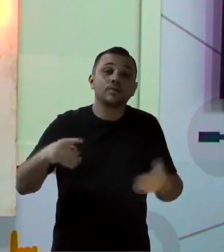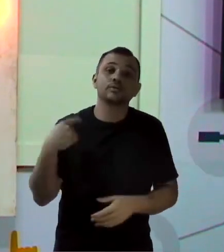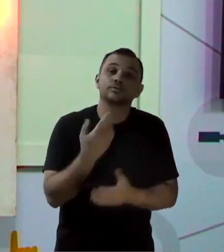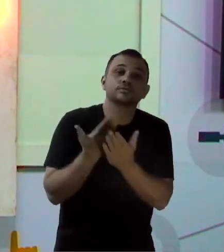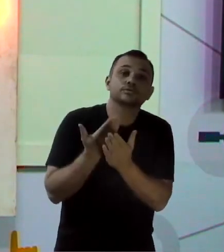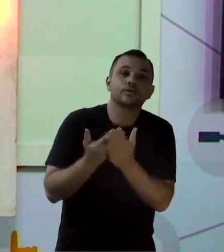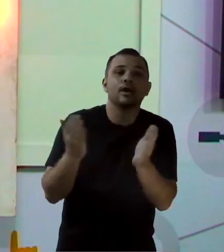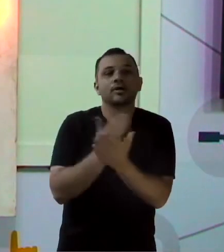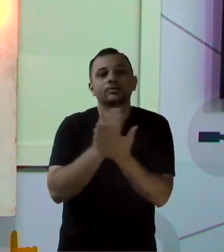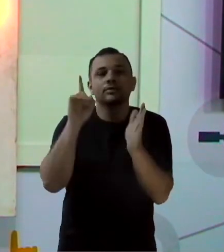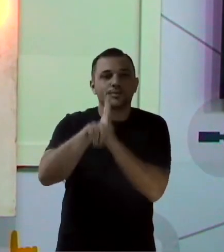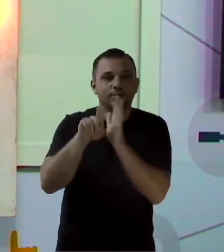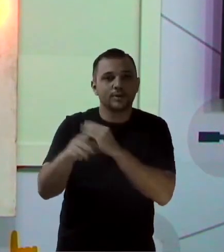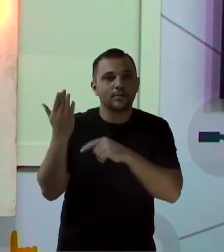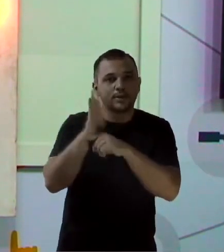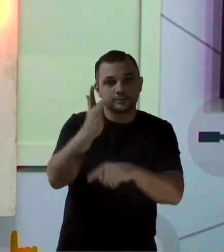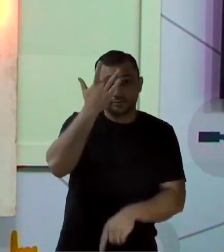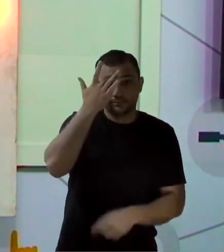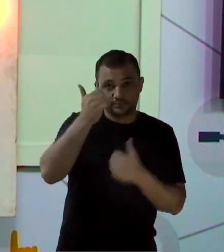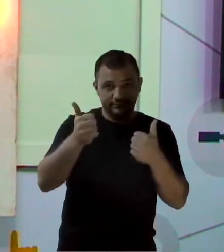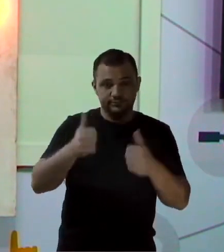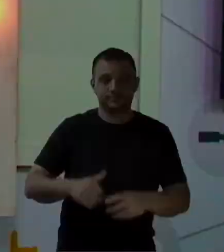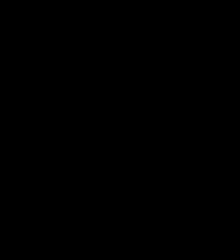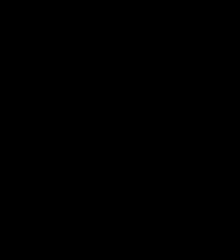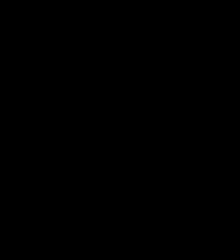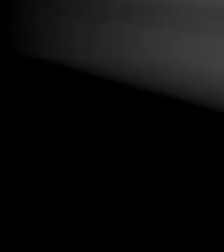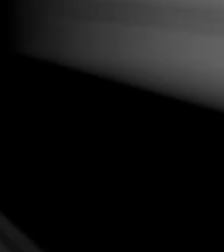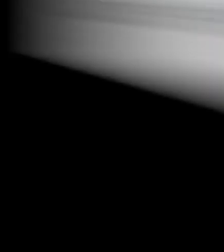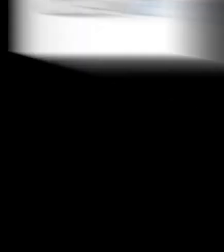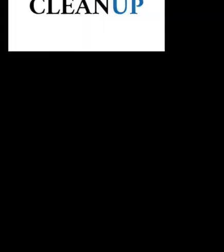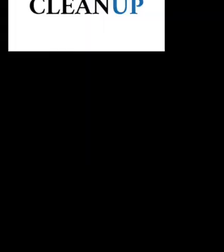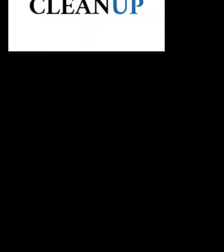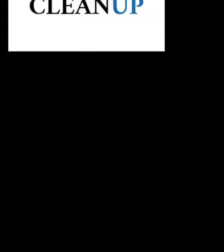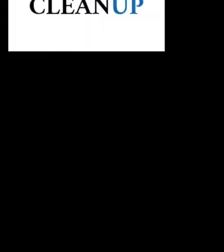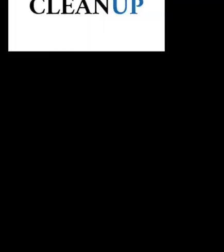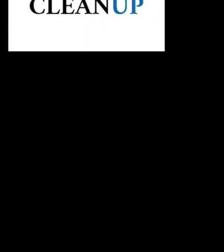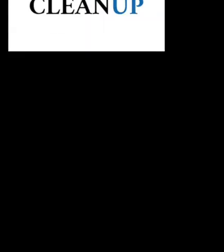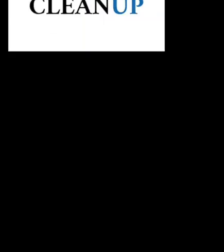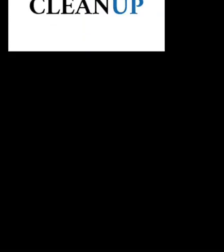fixar um pouco mais o conteúdo.